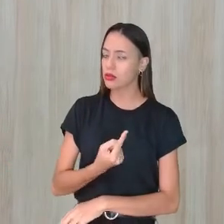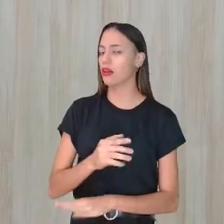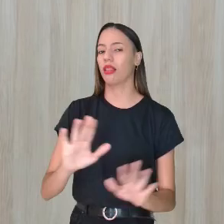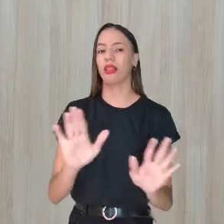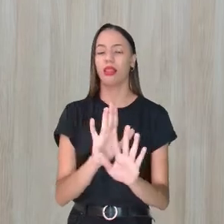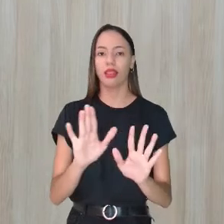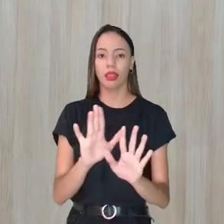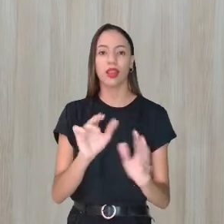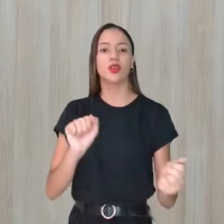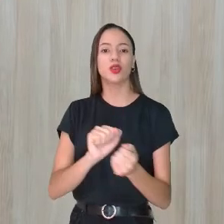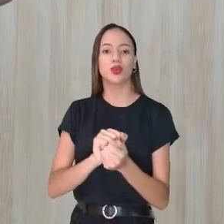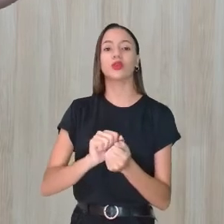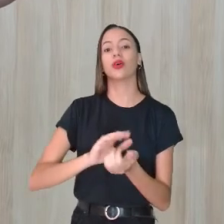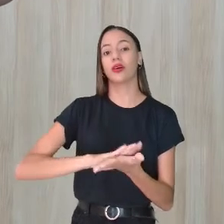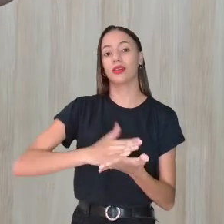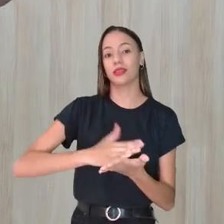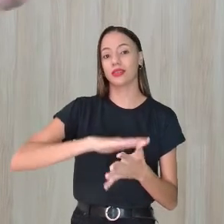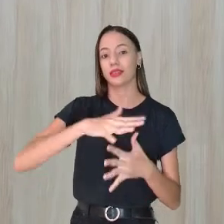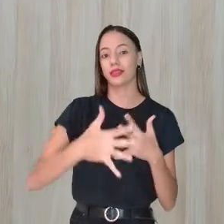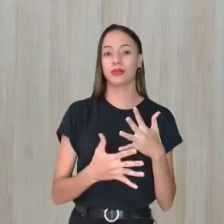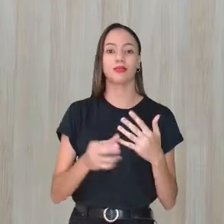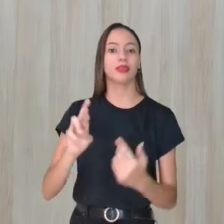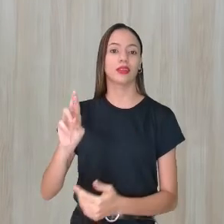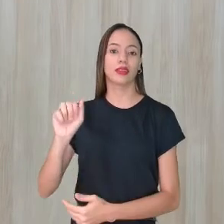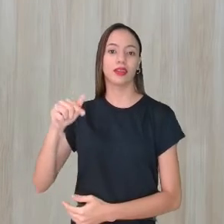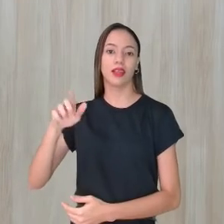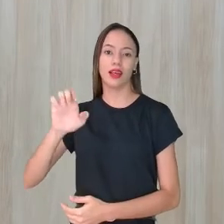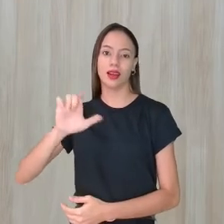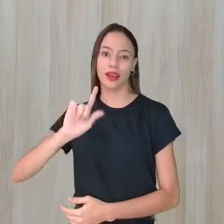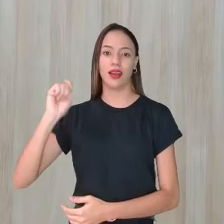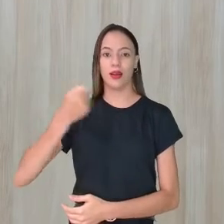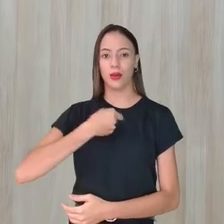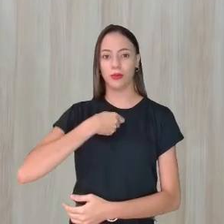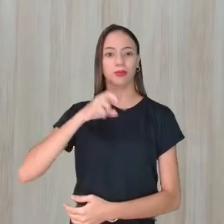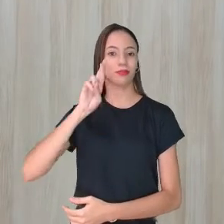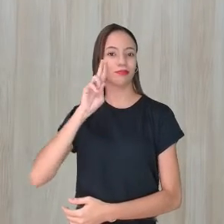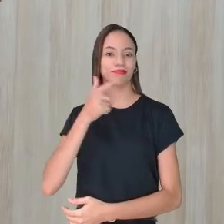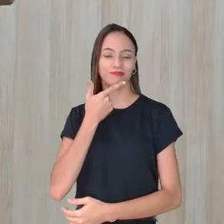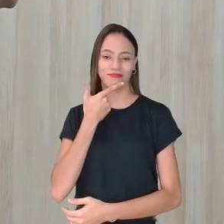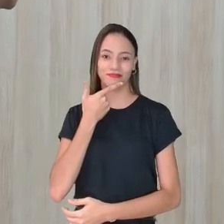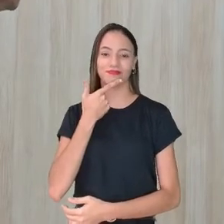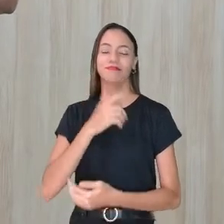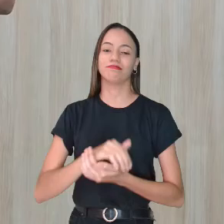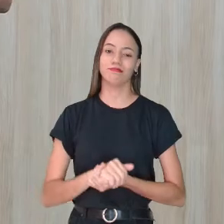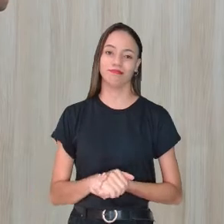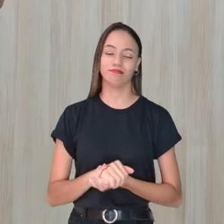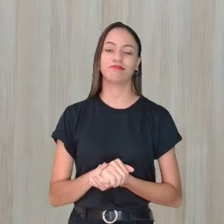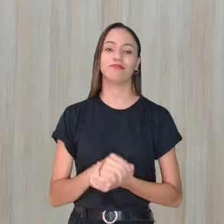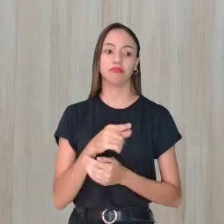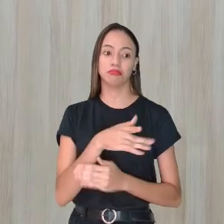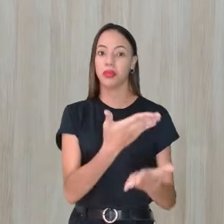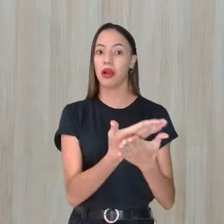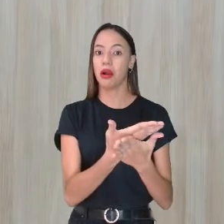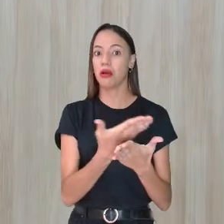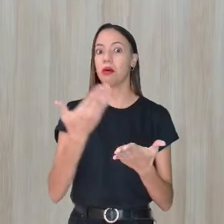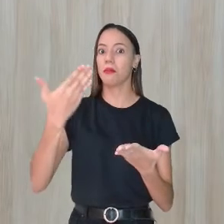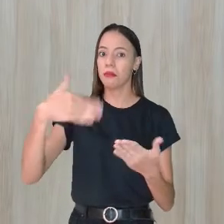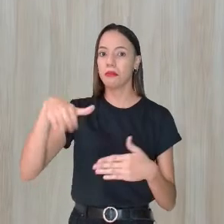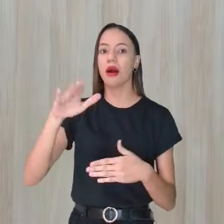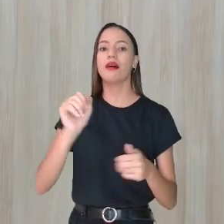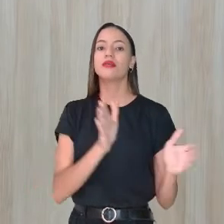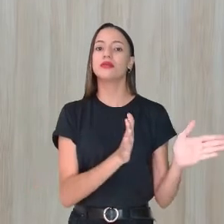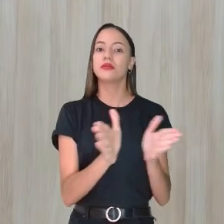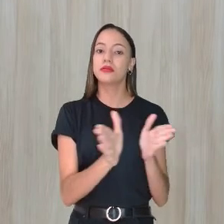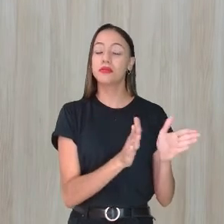tenho a nossa intérprete Raquel, que é intérprete de Libras e Sinais, tornando a nossa aula muito mais acessível.